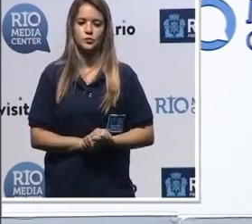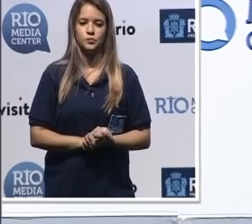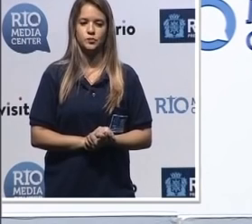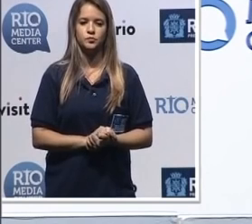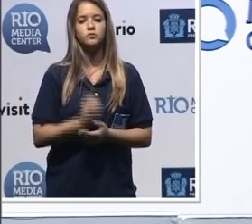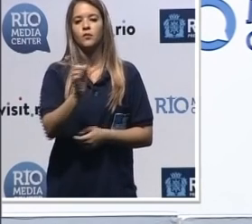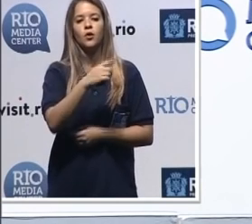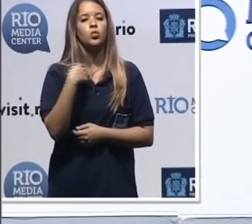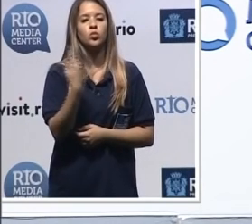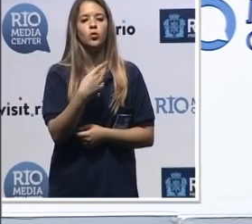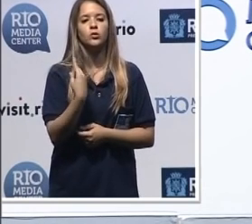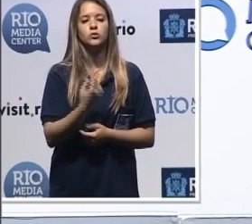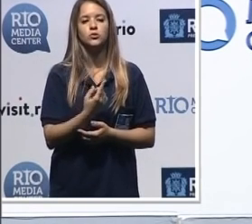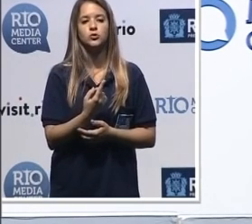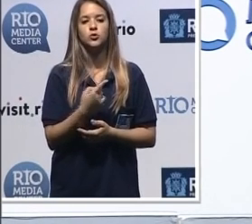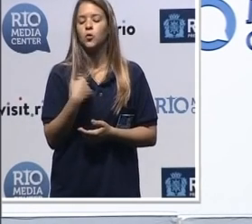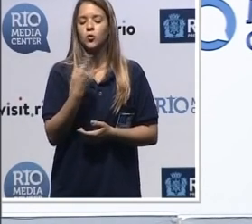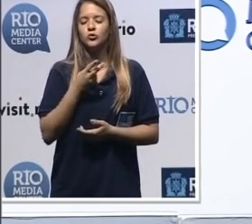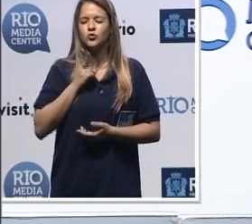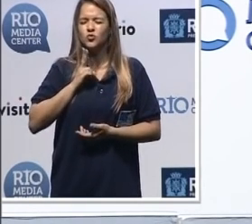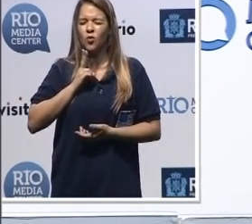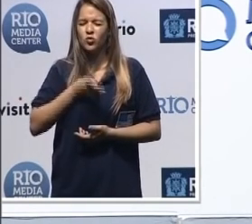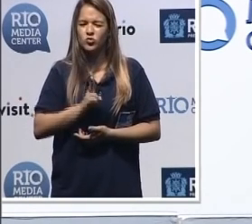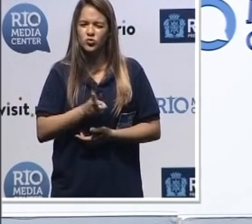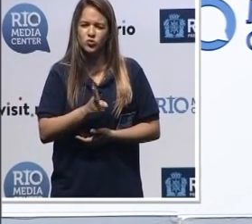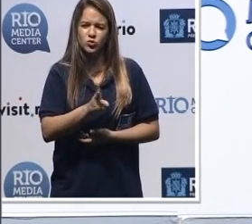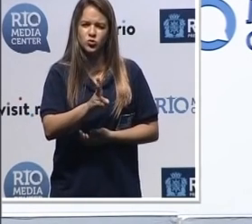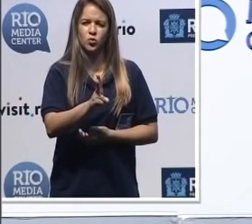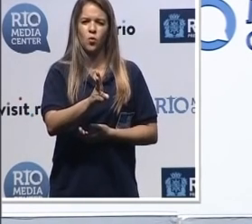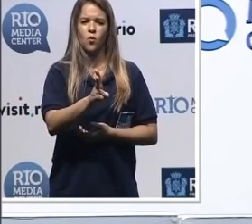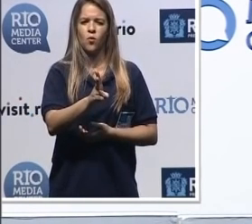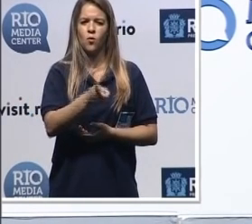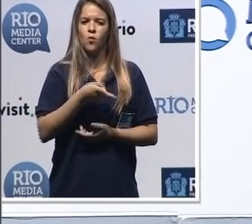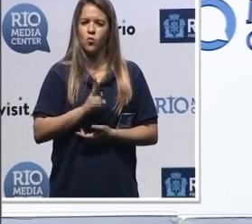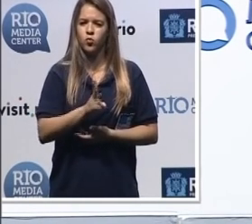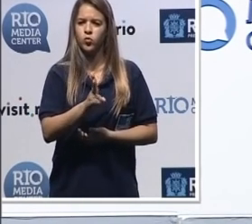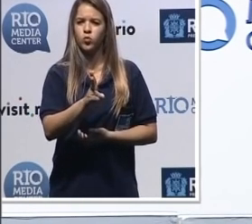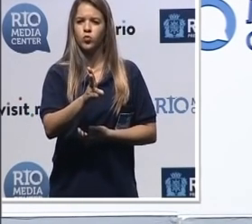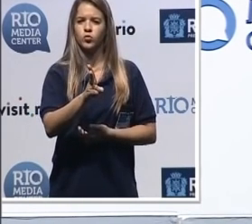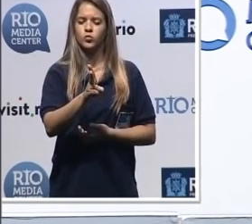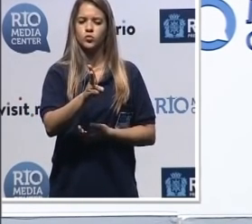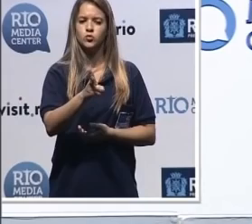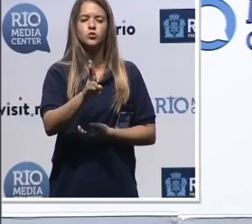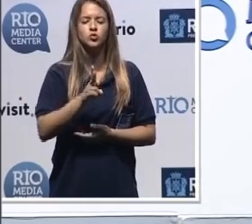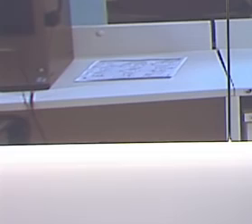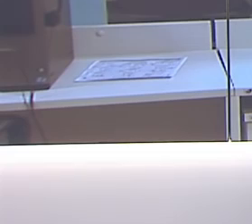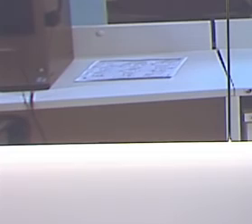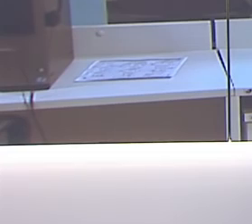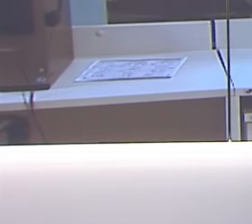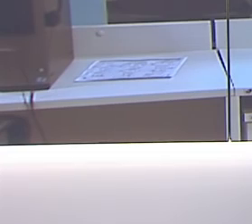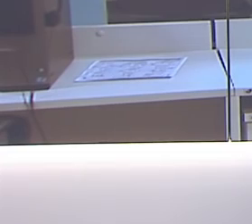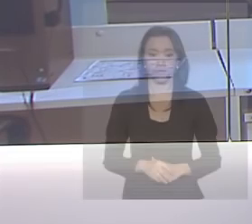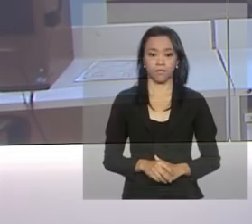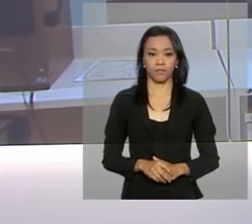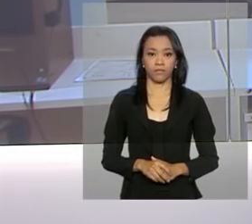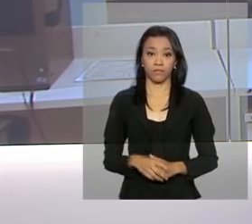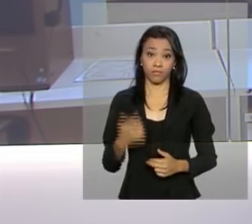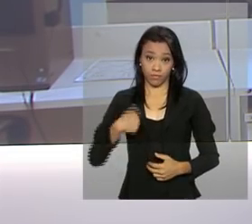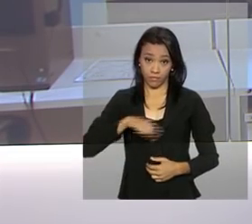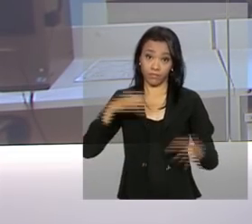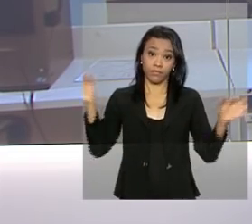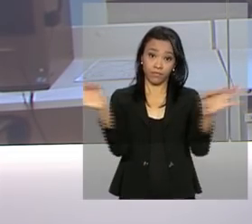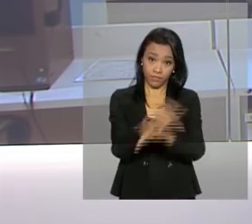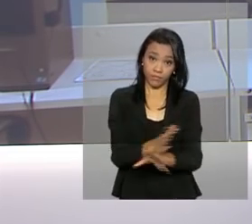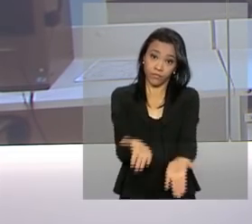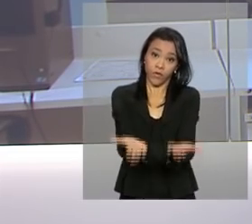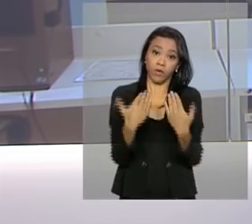E nós avançaremos também com a destinação social. Nós ficamos por